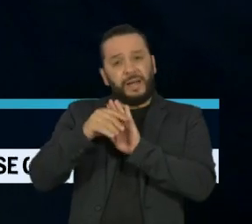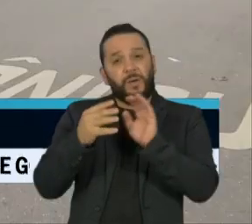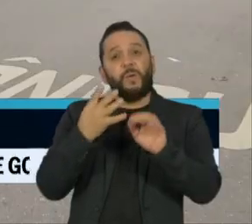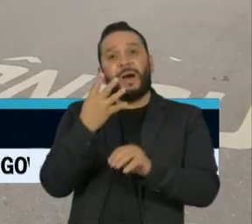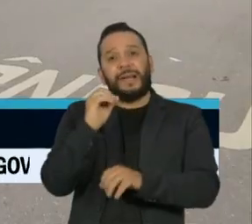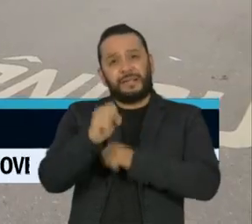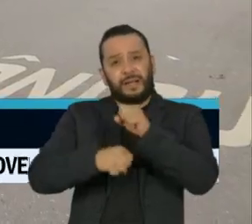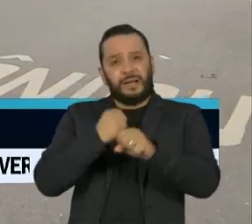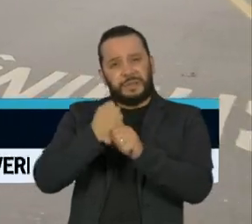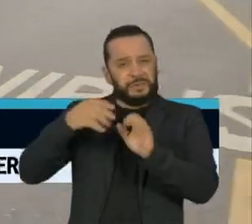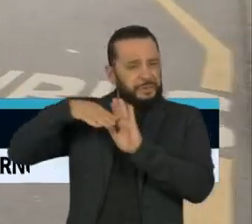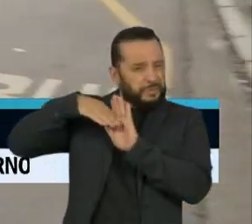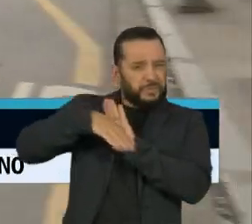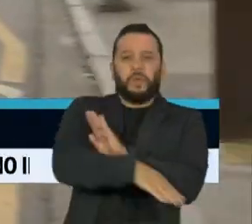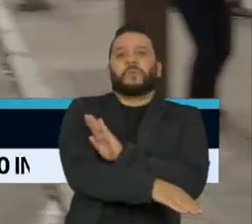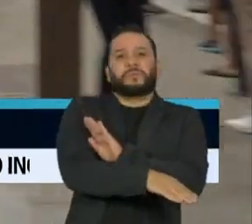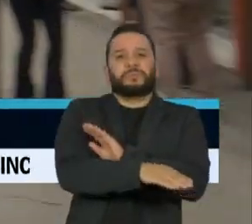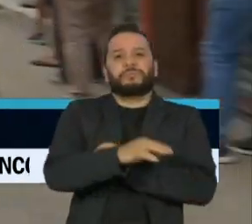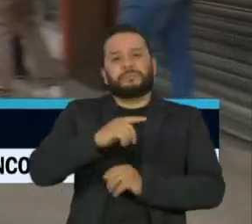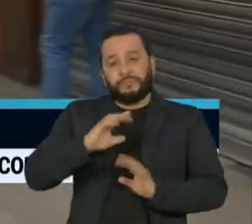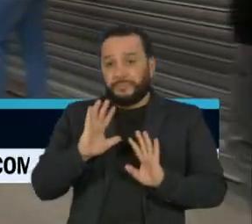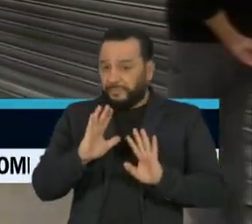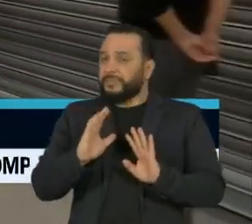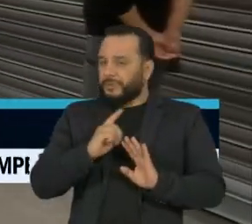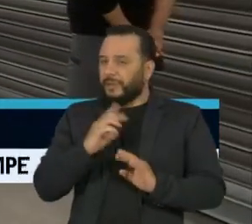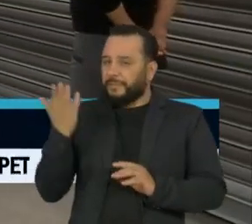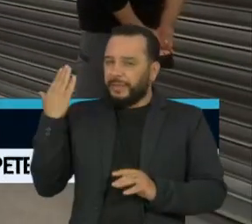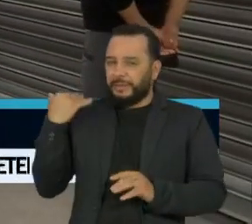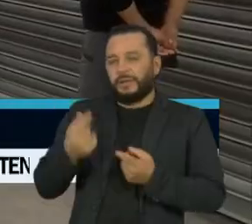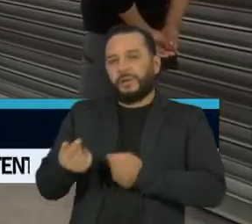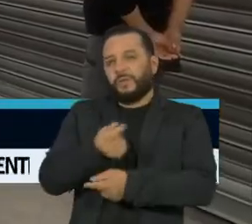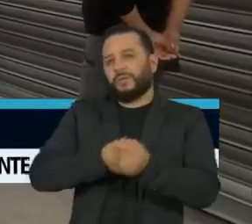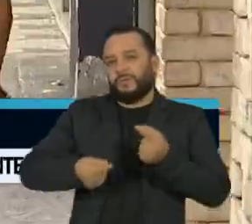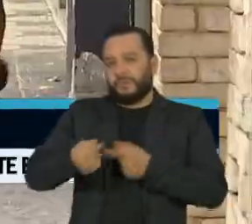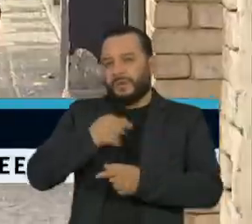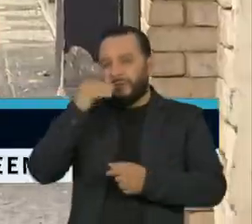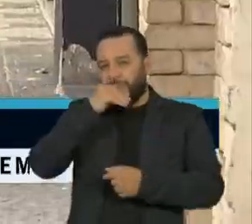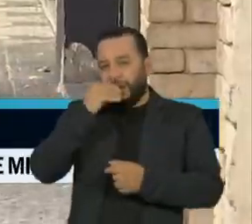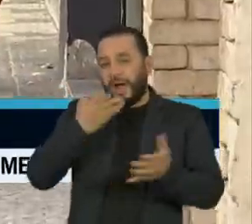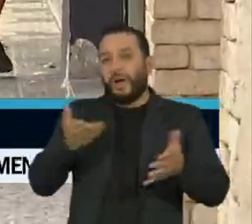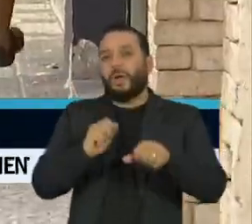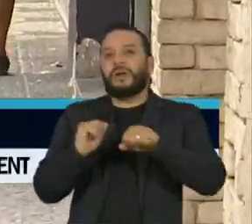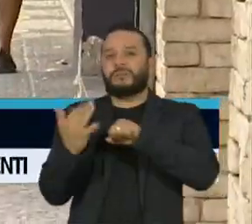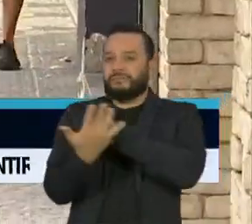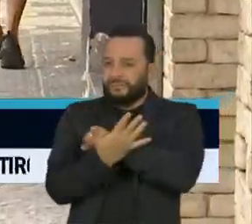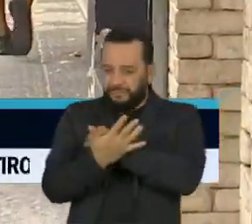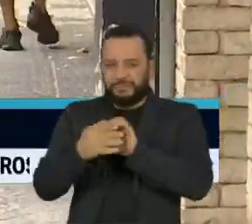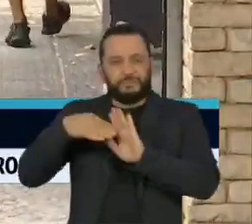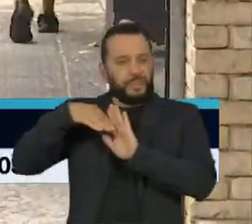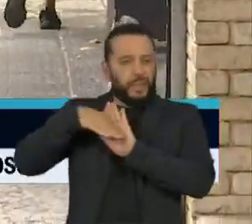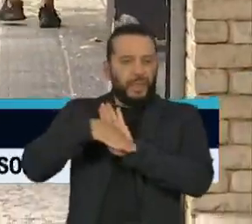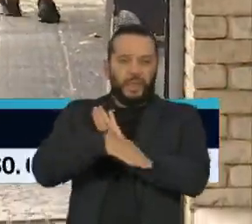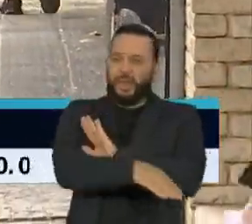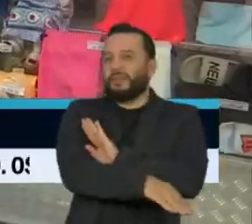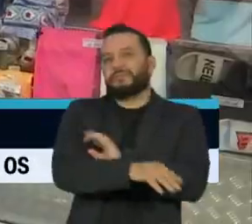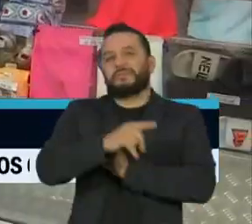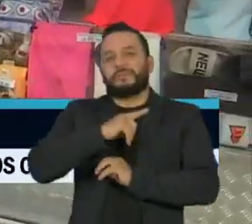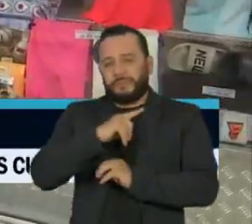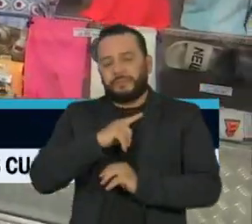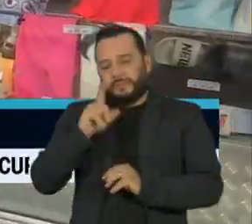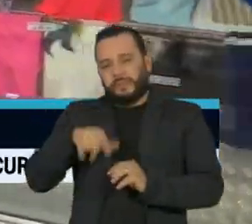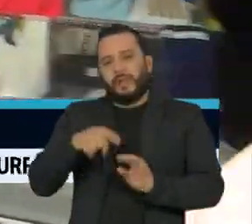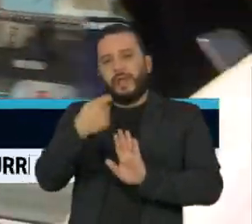anos. A economia andava fraca. Com a pandemia, deu marcha ré. É o que indica o relatório de um